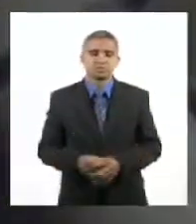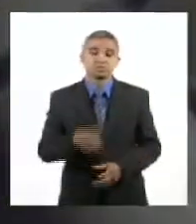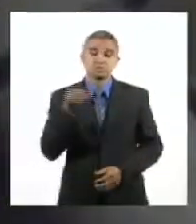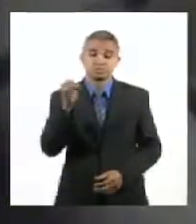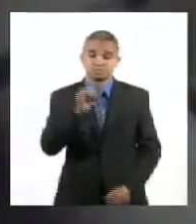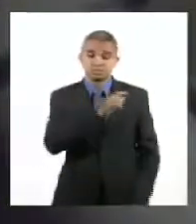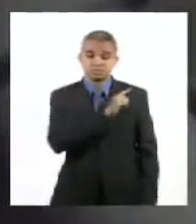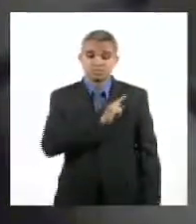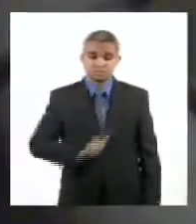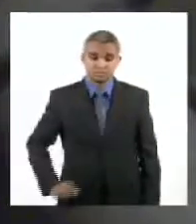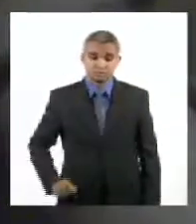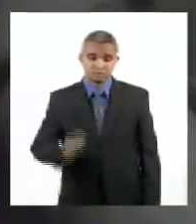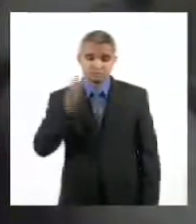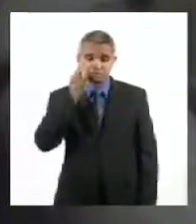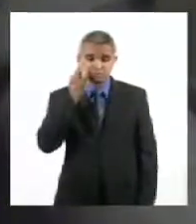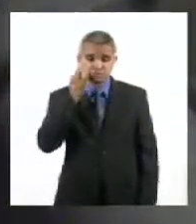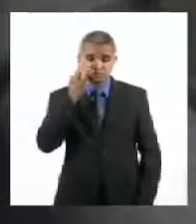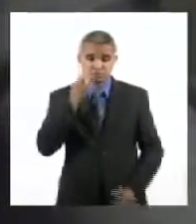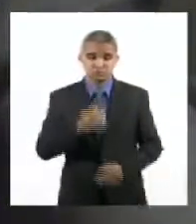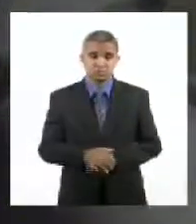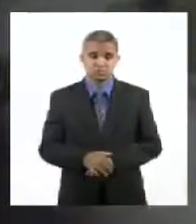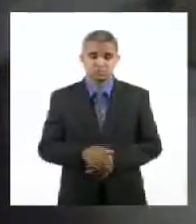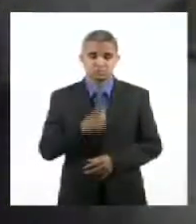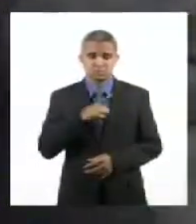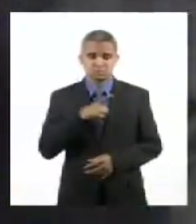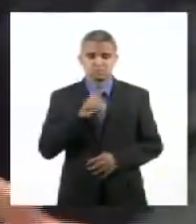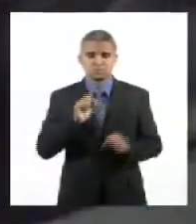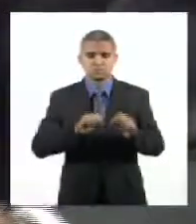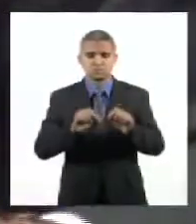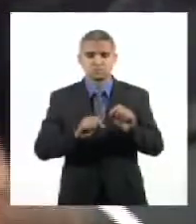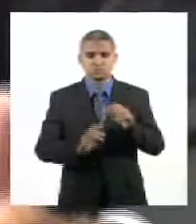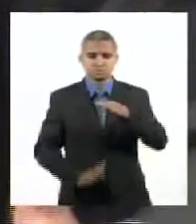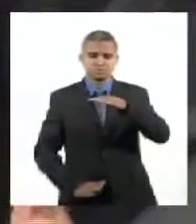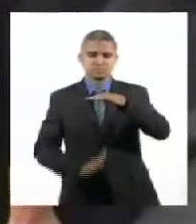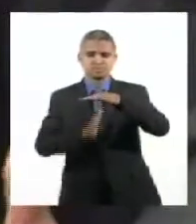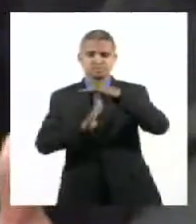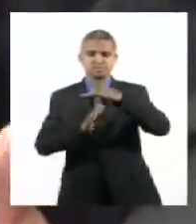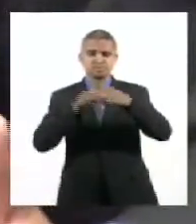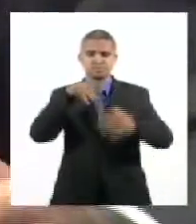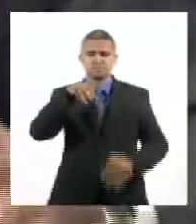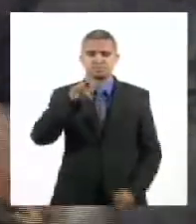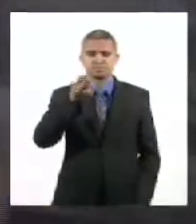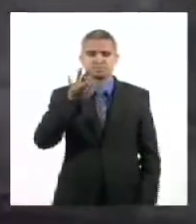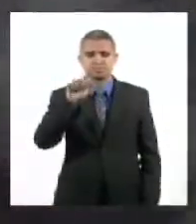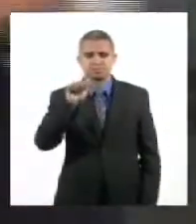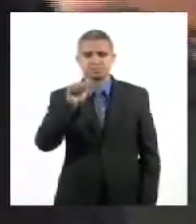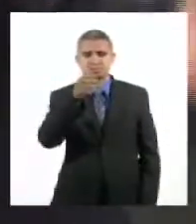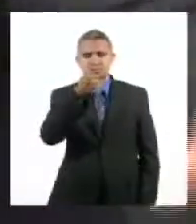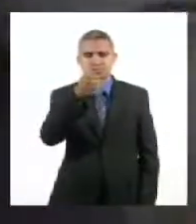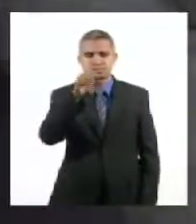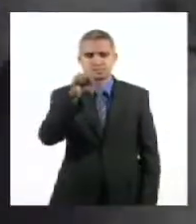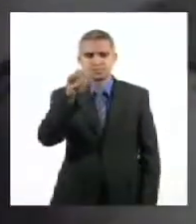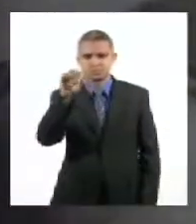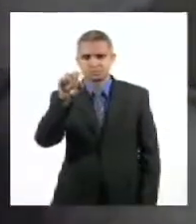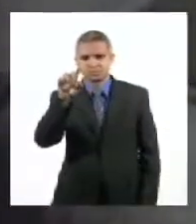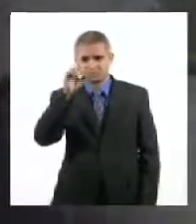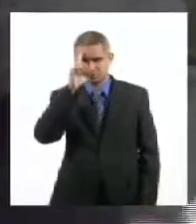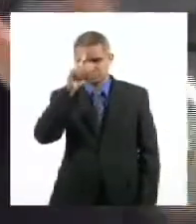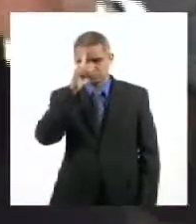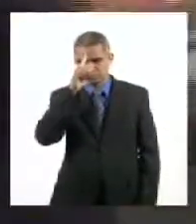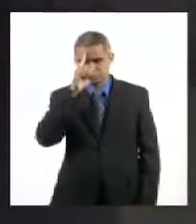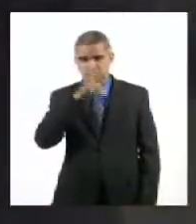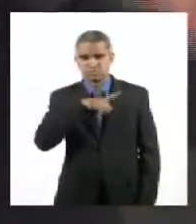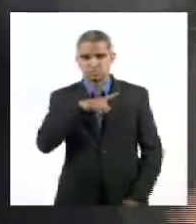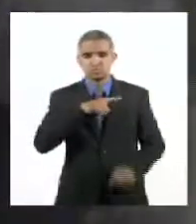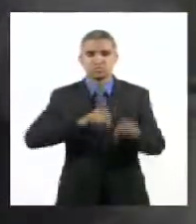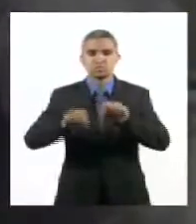Dino tivesse dado uma meta para os seus secretários em 180 dias ter uma manchete positiva na capa de um jornal, ele tinha